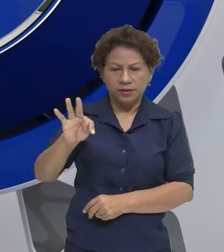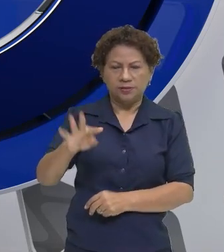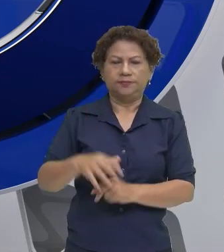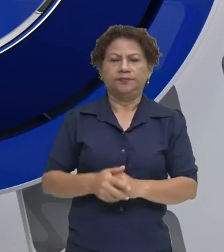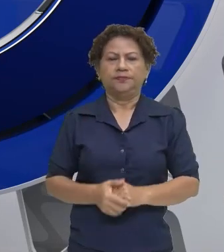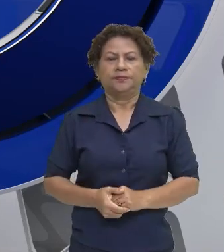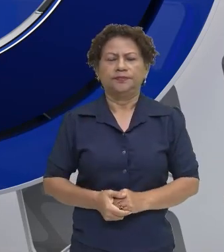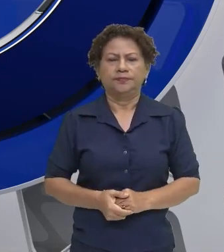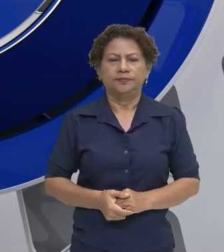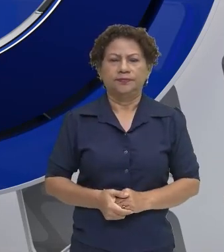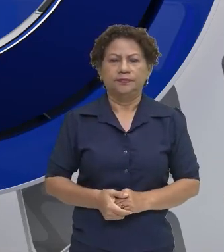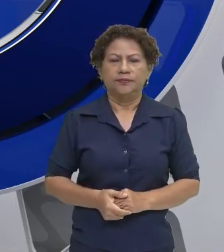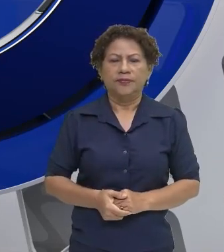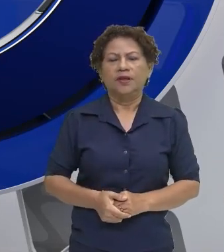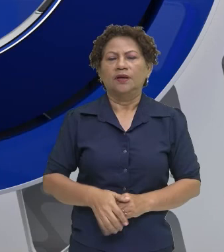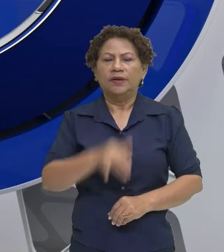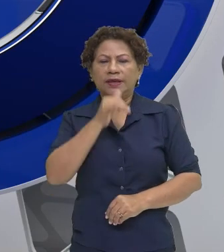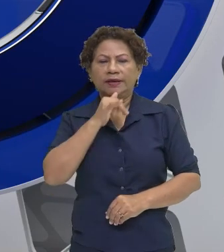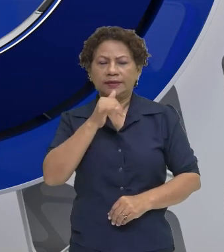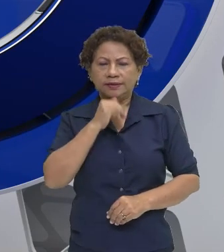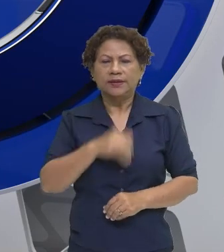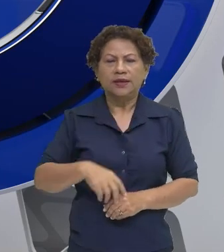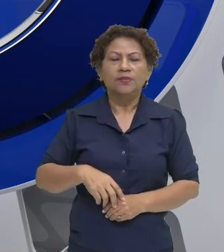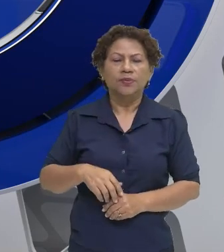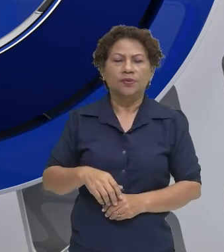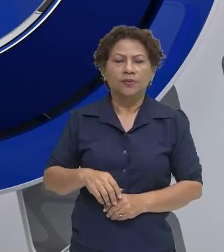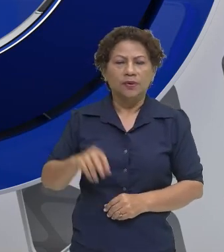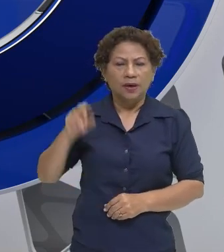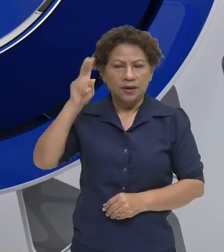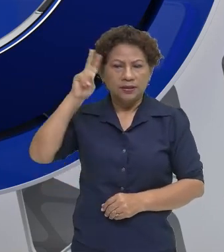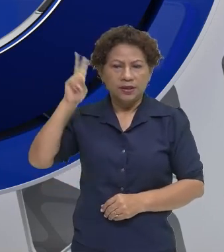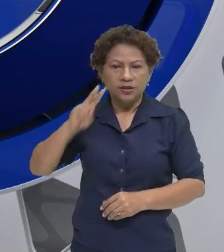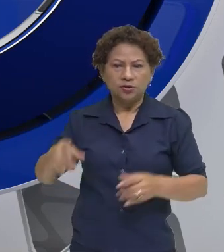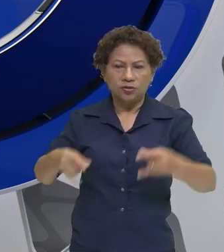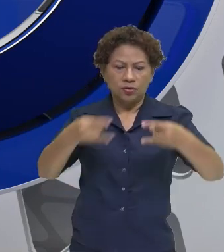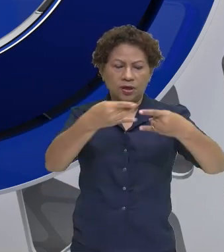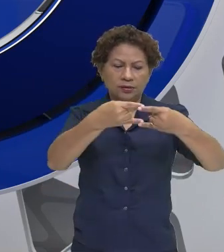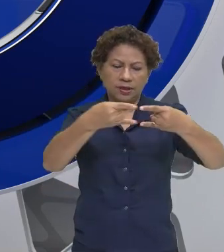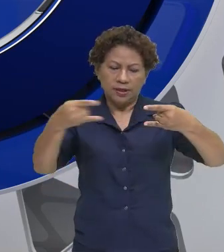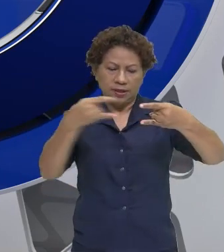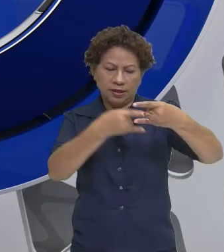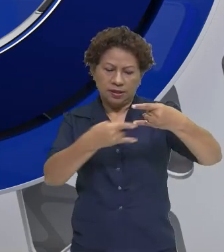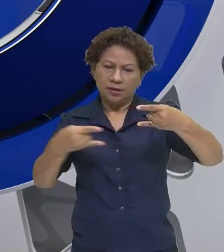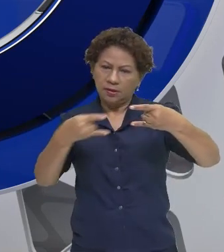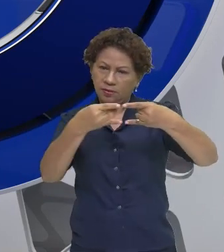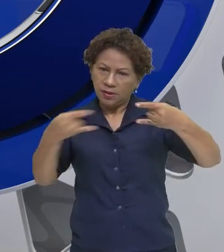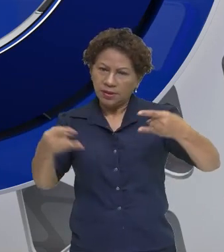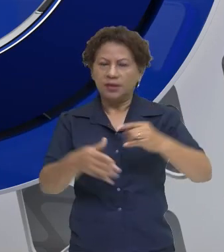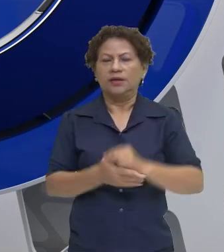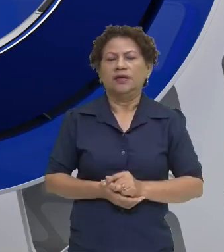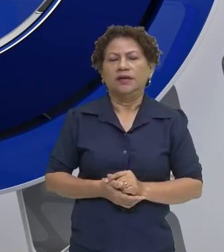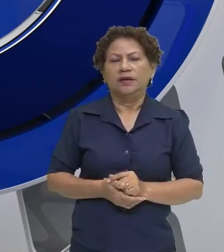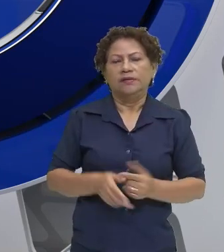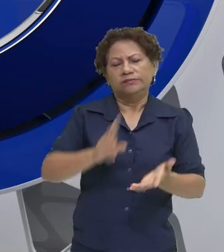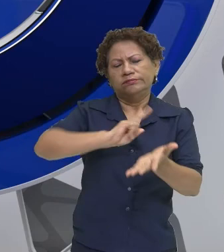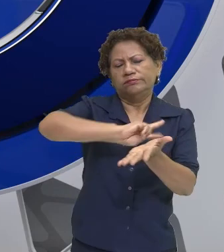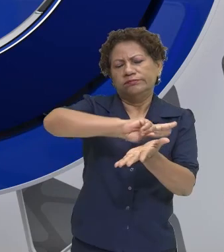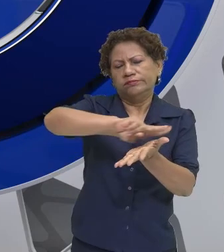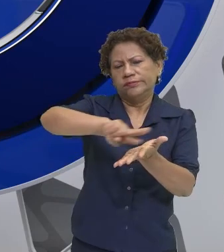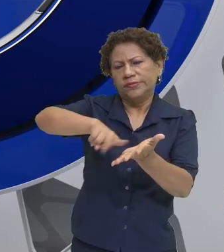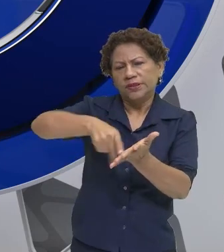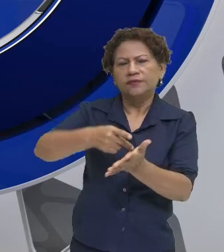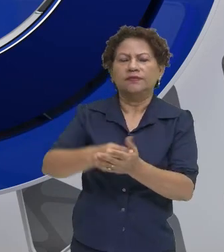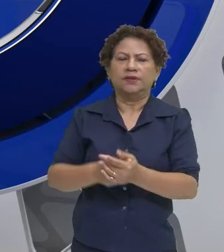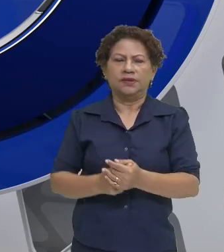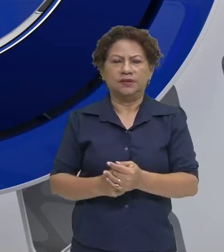a questão das histórias em quadrinhos, a serigrafia que eu coloquei para vocês, certo? Os cartoons. Então, a questão,